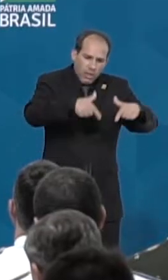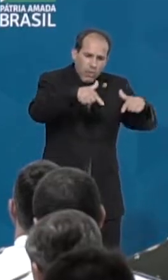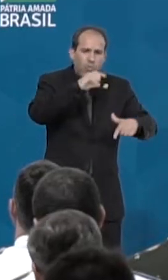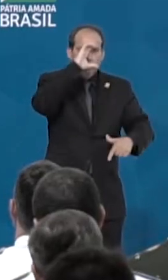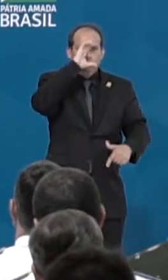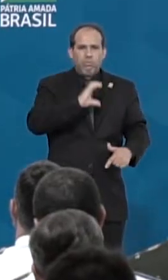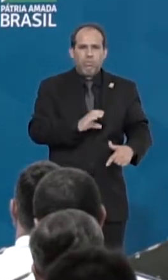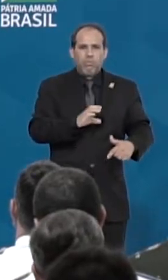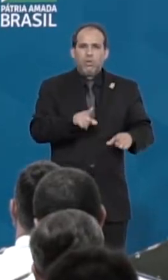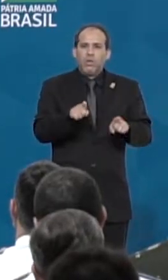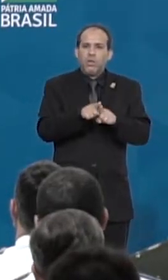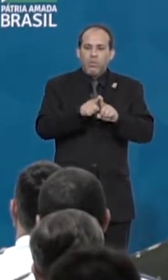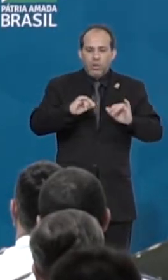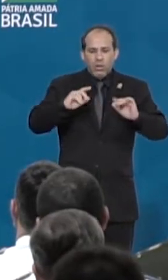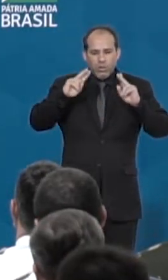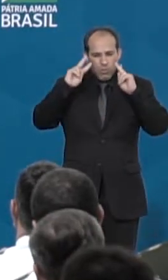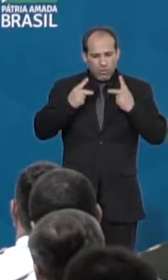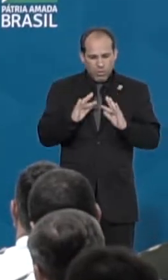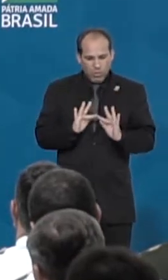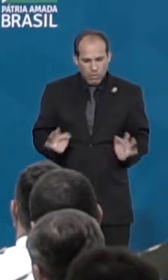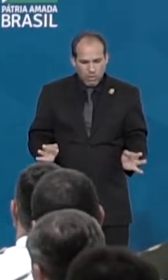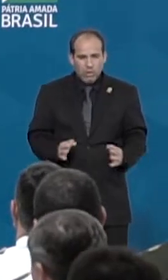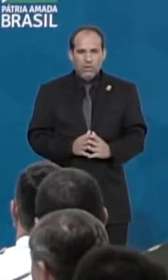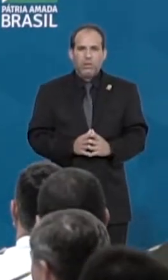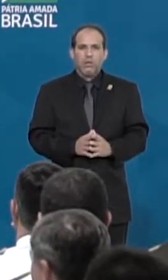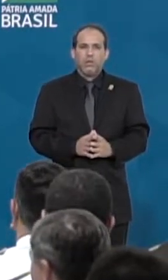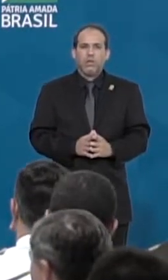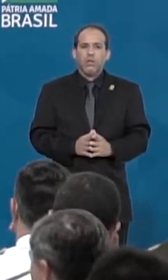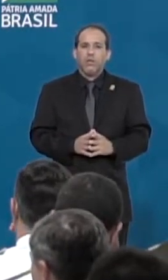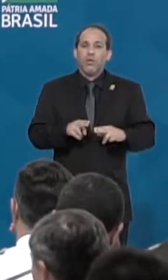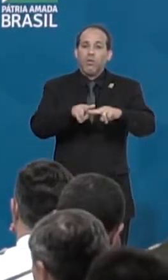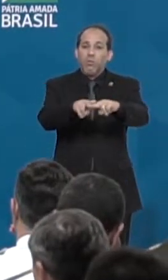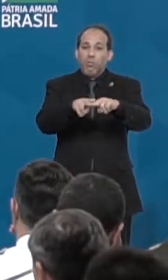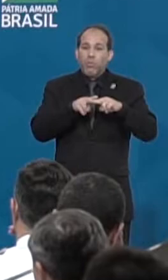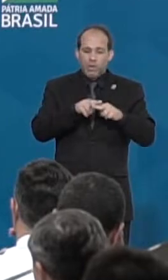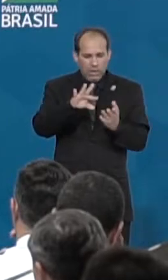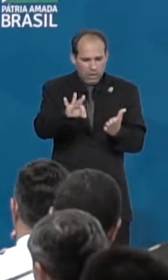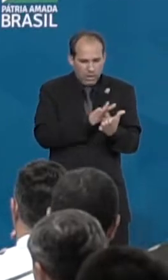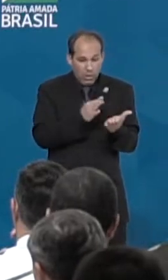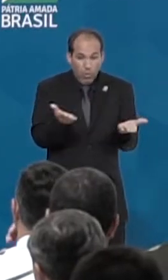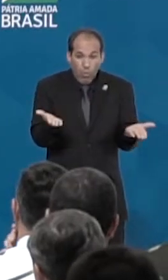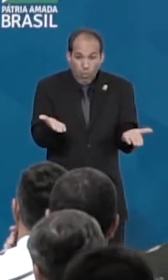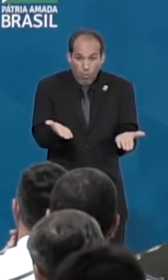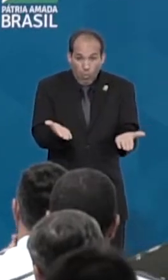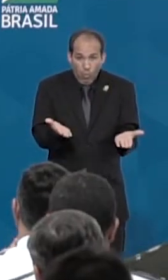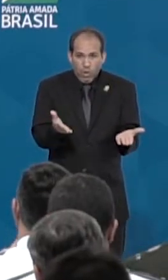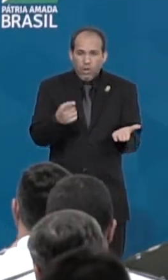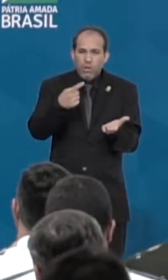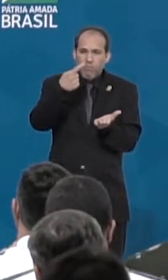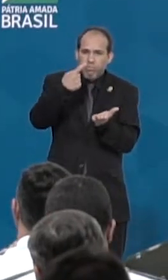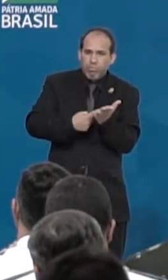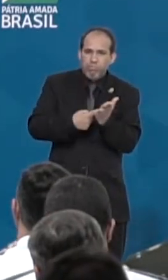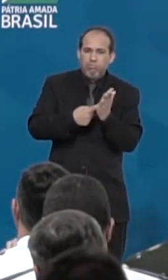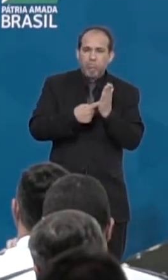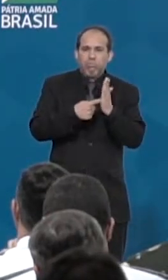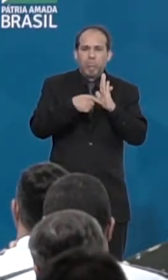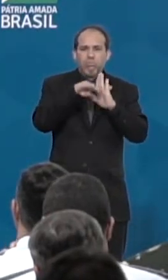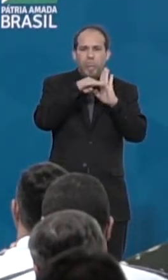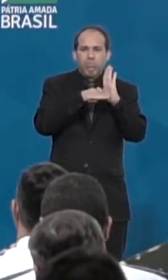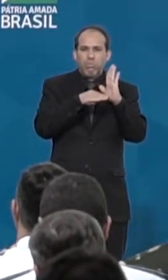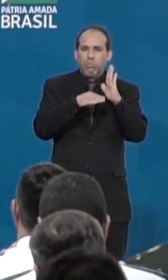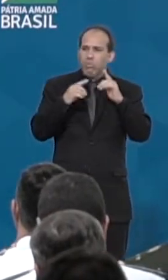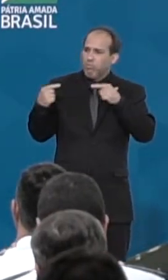cidadania e de humanidade. Desta forma, assinamos hoje o protocolo de intenções